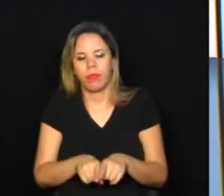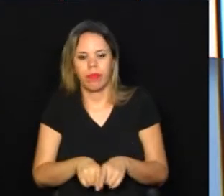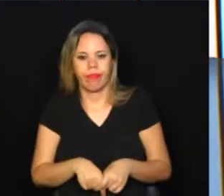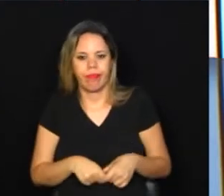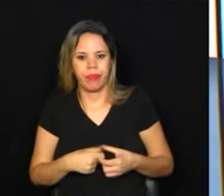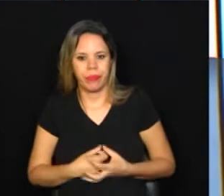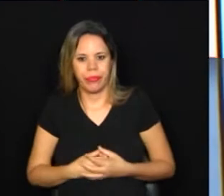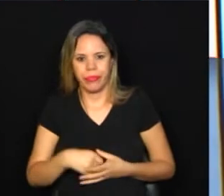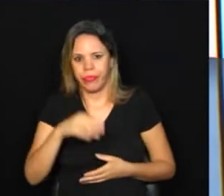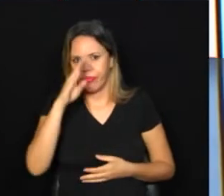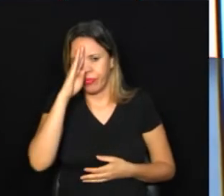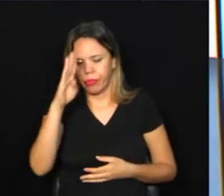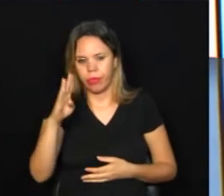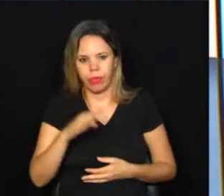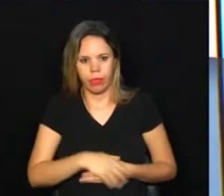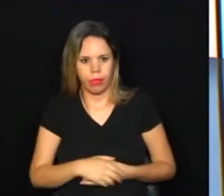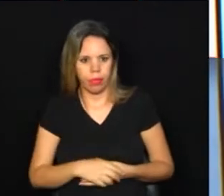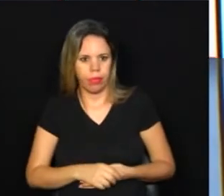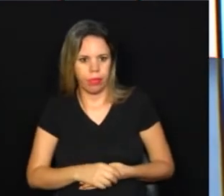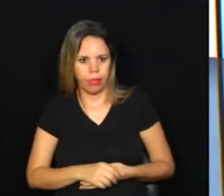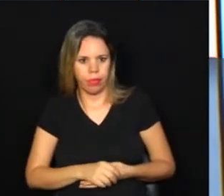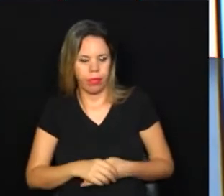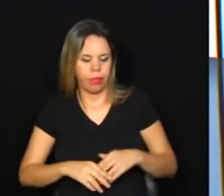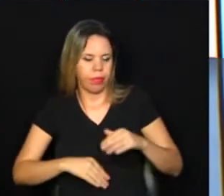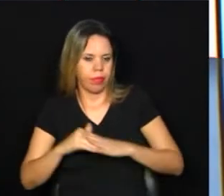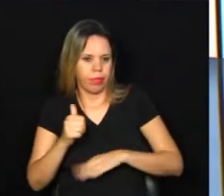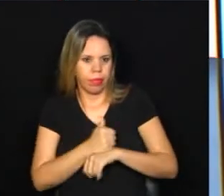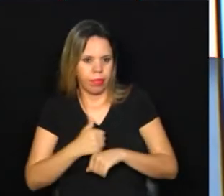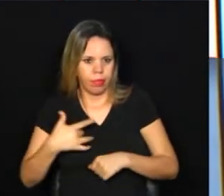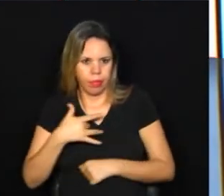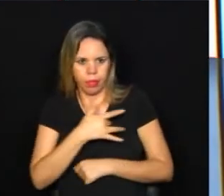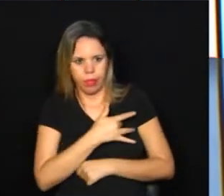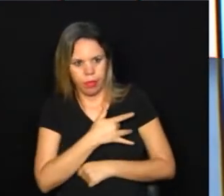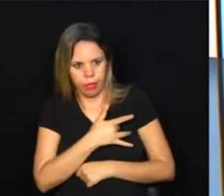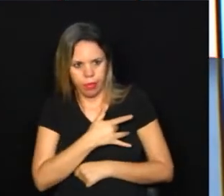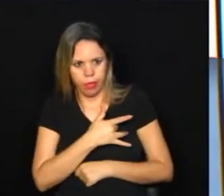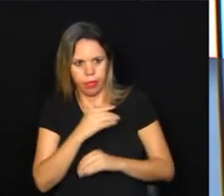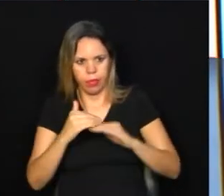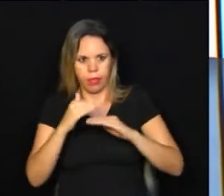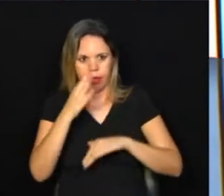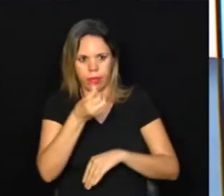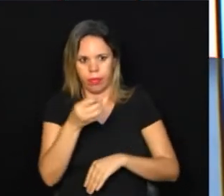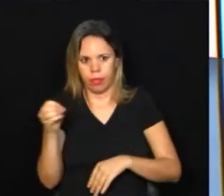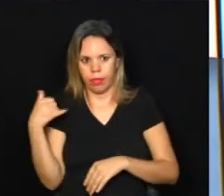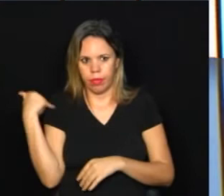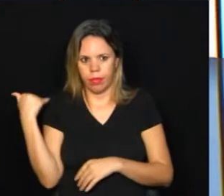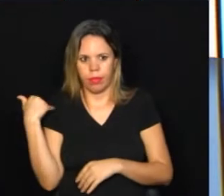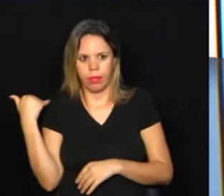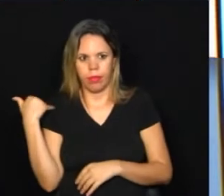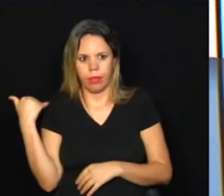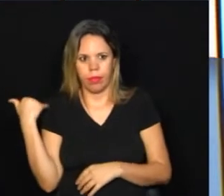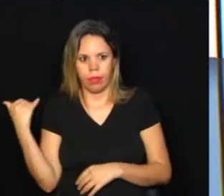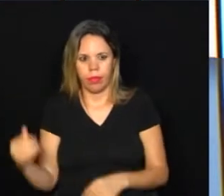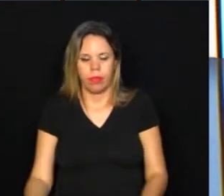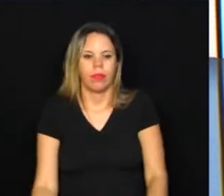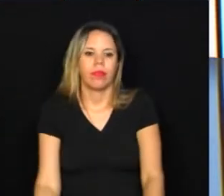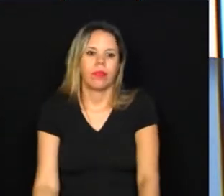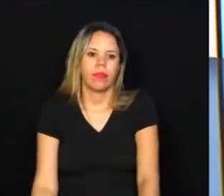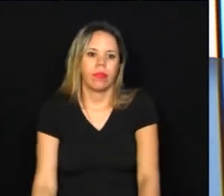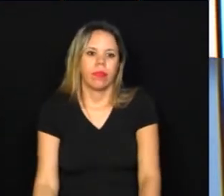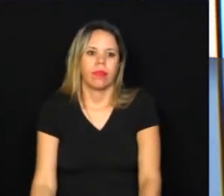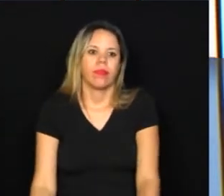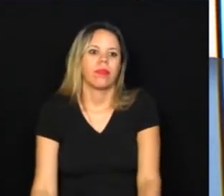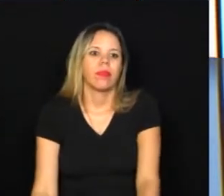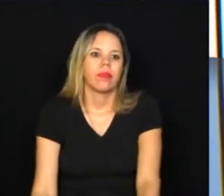lá a prioridade será dada para os profissionais da saúde acima de 60 anos de idade.